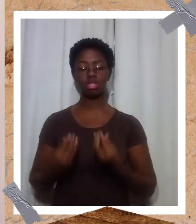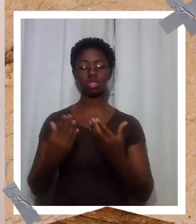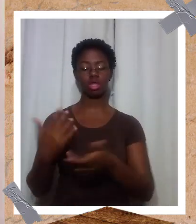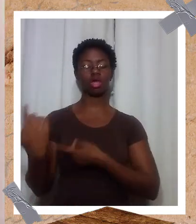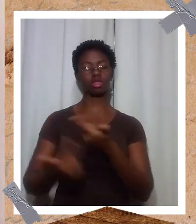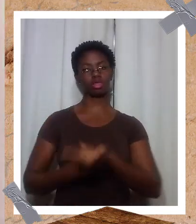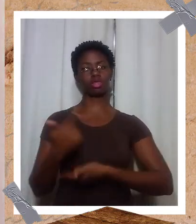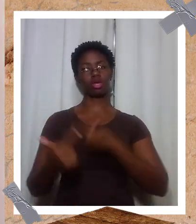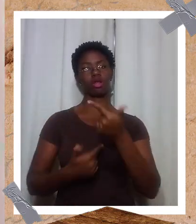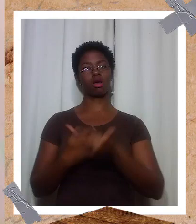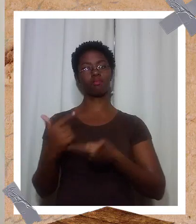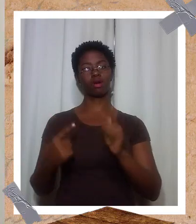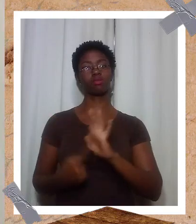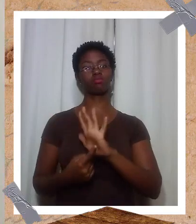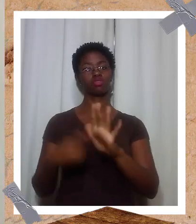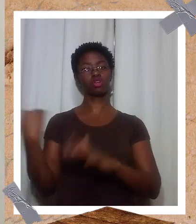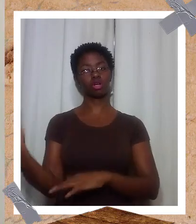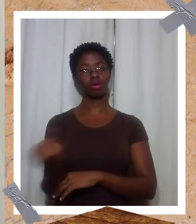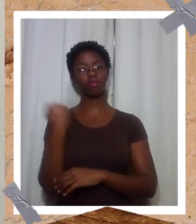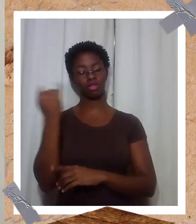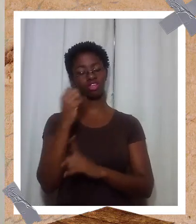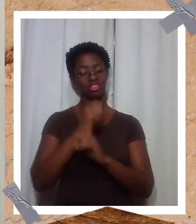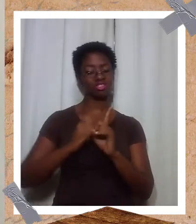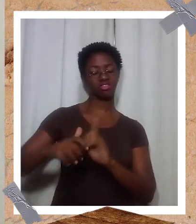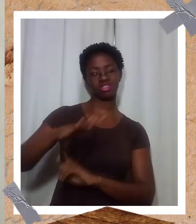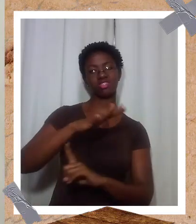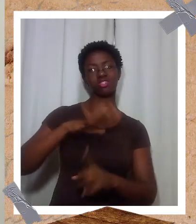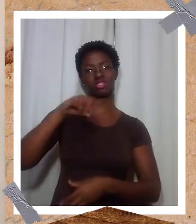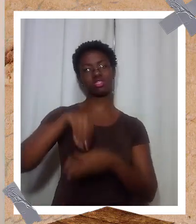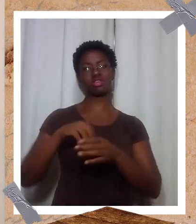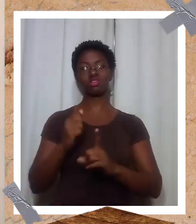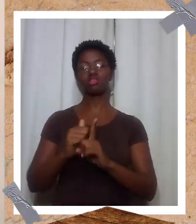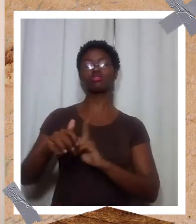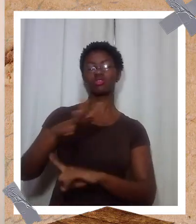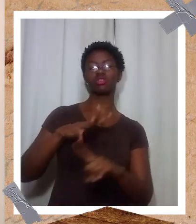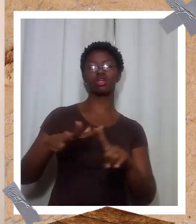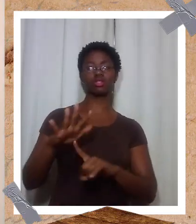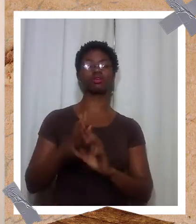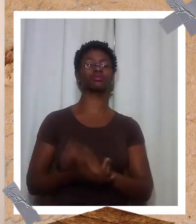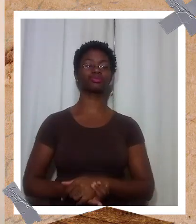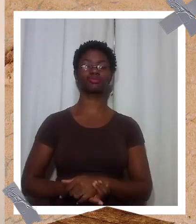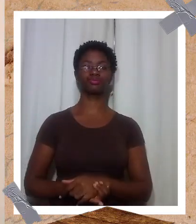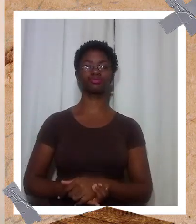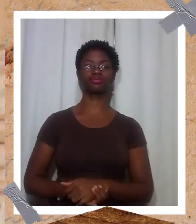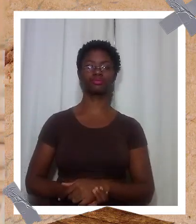de relevância e importância para a sociedade e para o mundo, que são os catadores de materiais recicláveis.